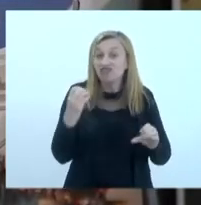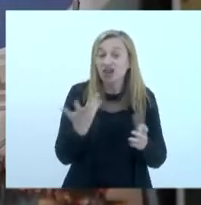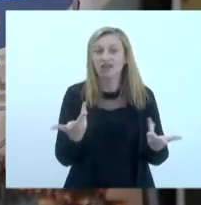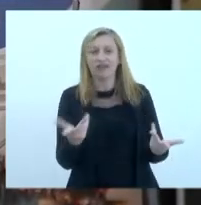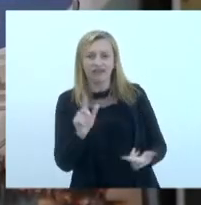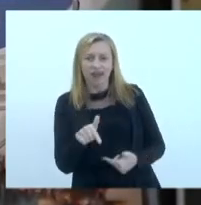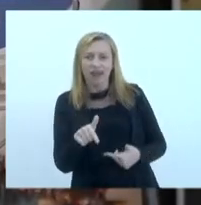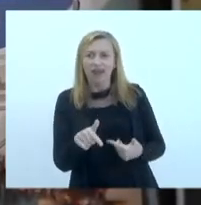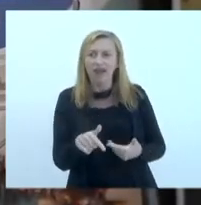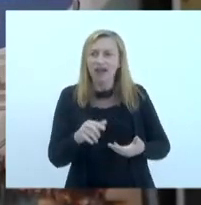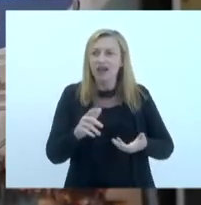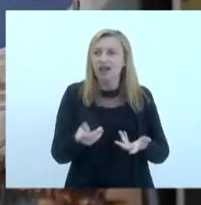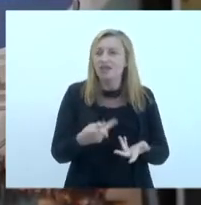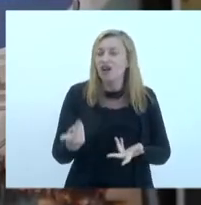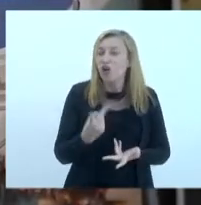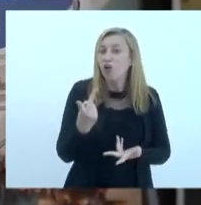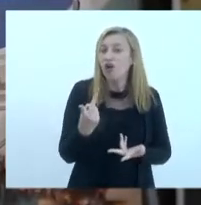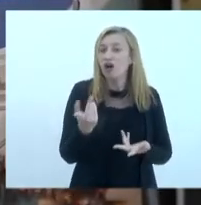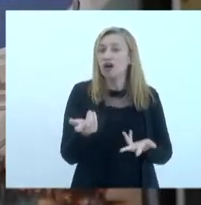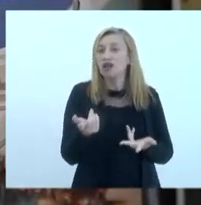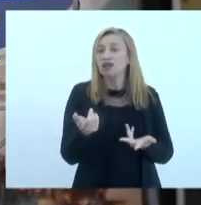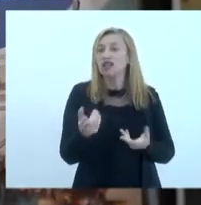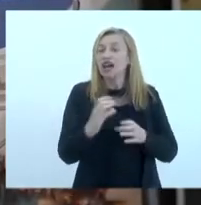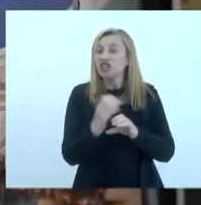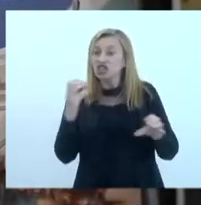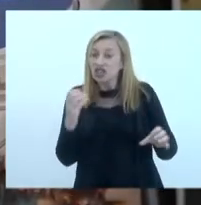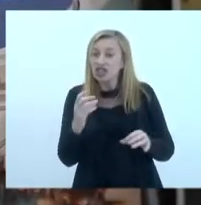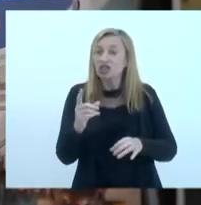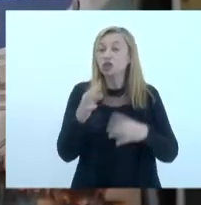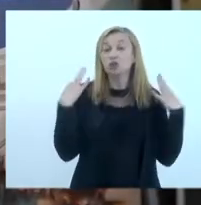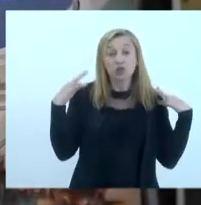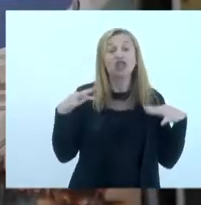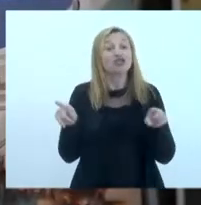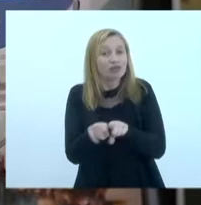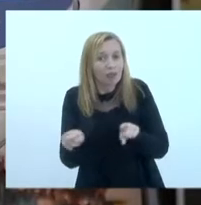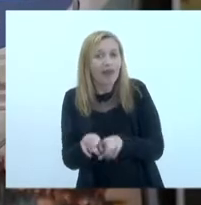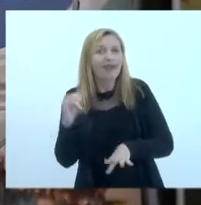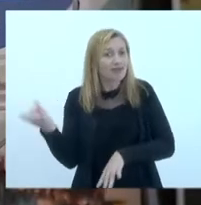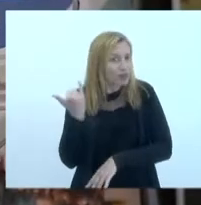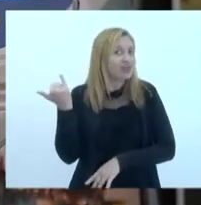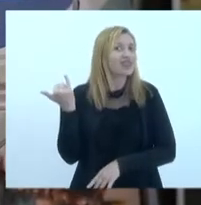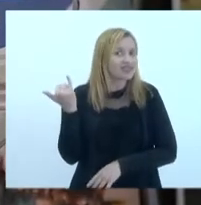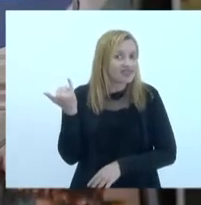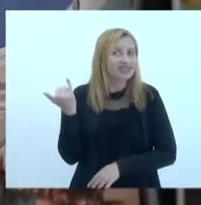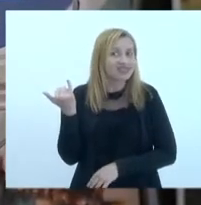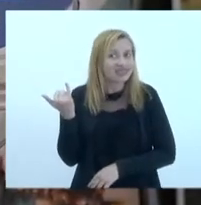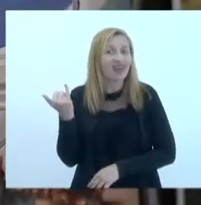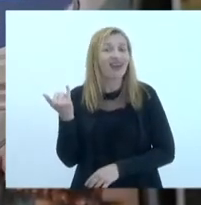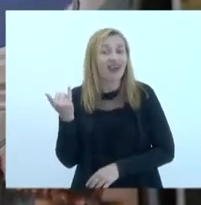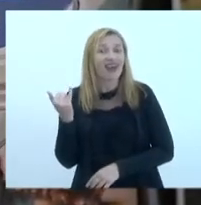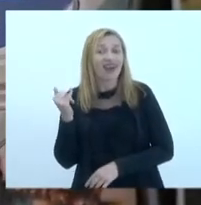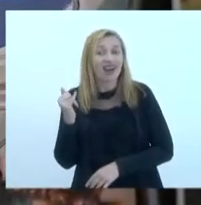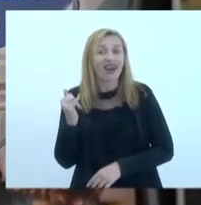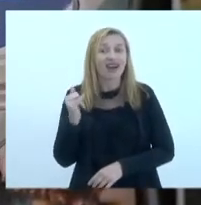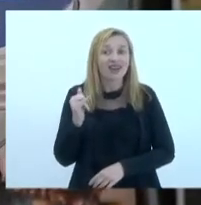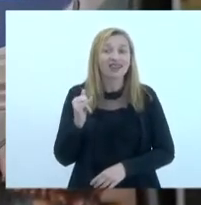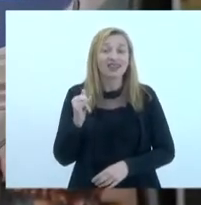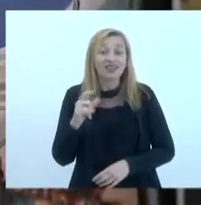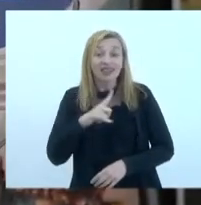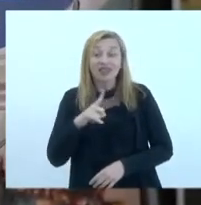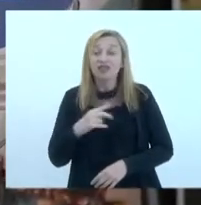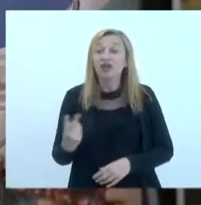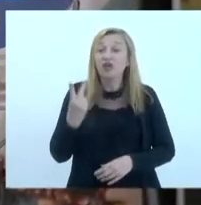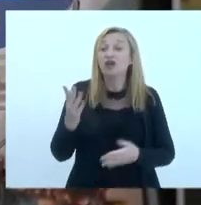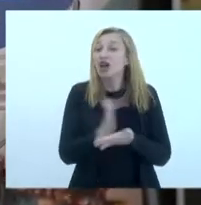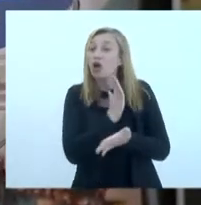né, agregando valor. A engenharia no turismo também é importante. Ela também agrega valor. E